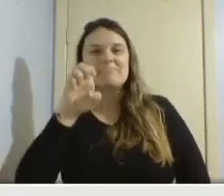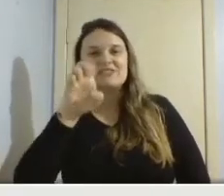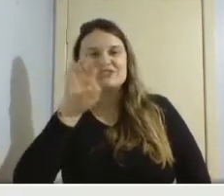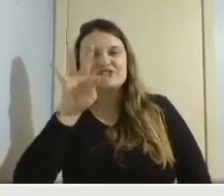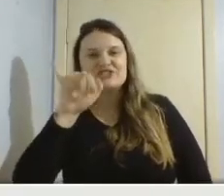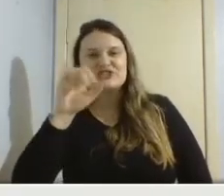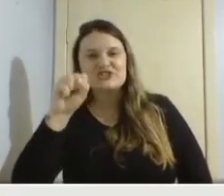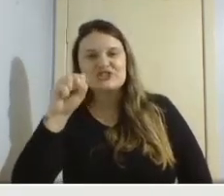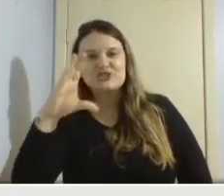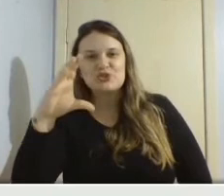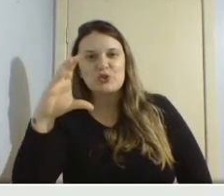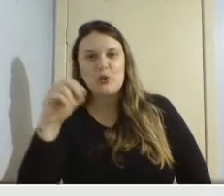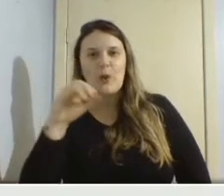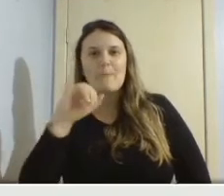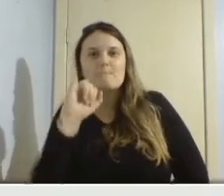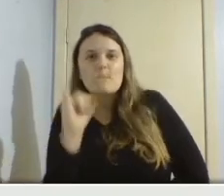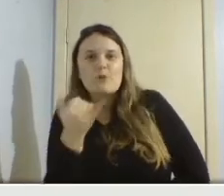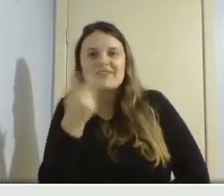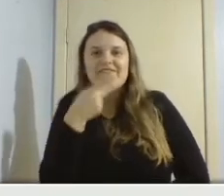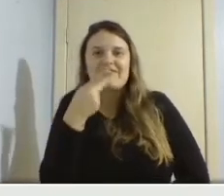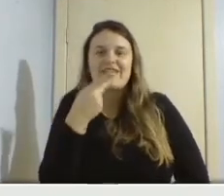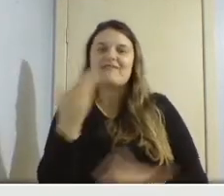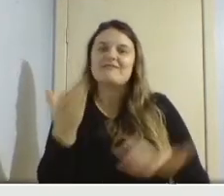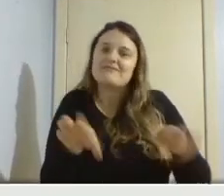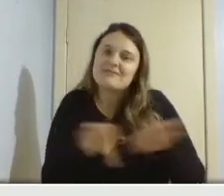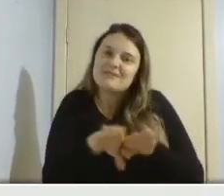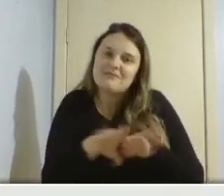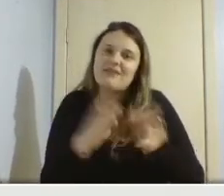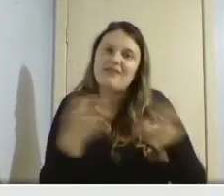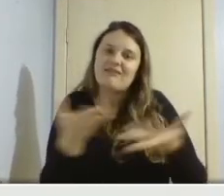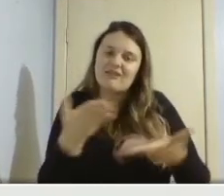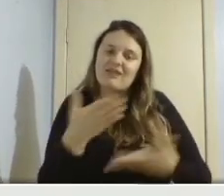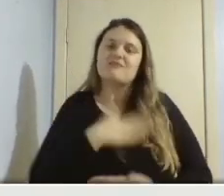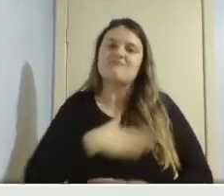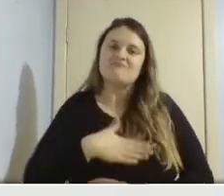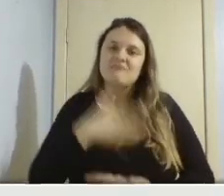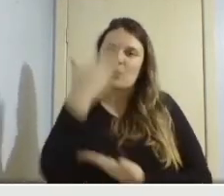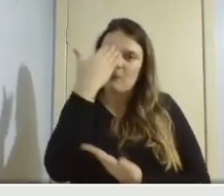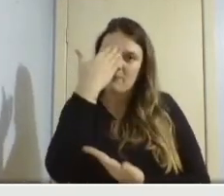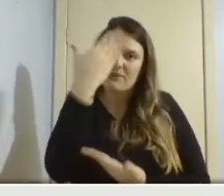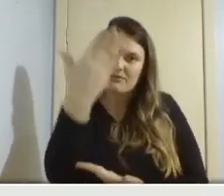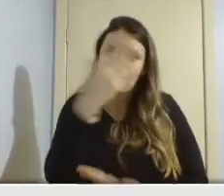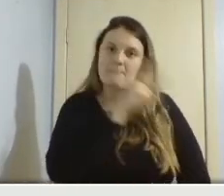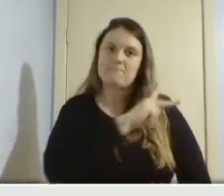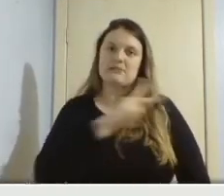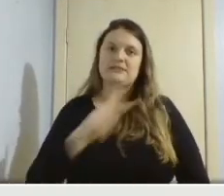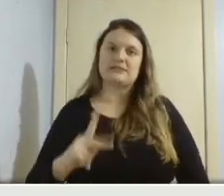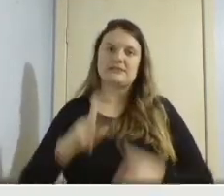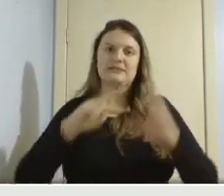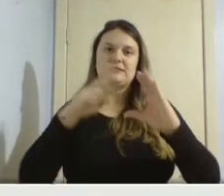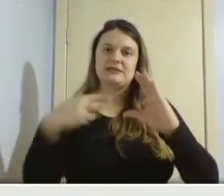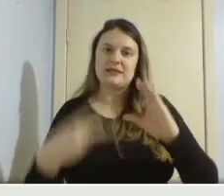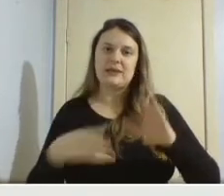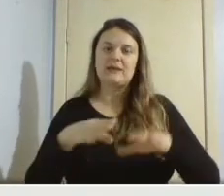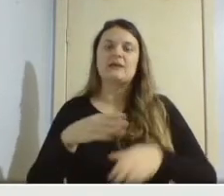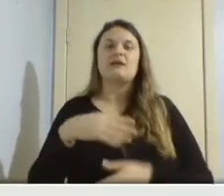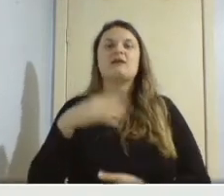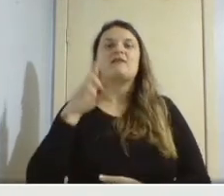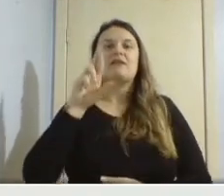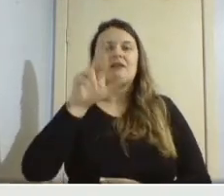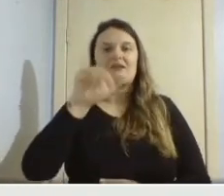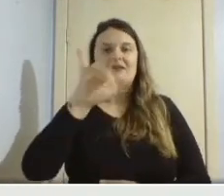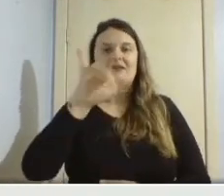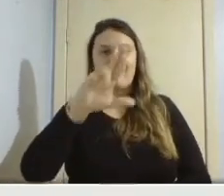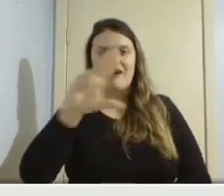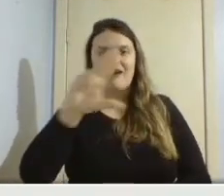aí. Também quero saudar o excelentíssimo presidente da mesa diretora da Câmara de Vereadores de